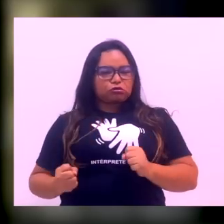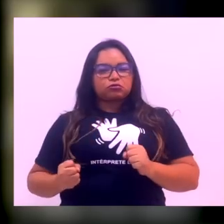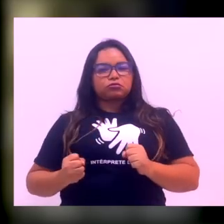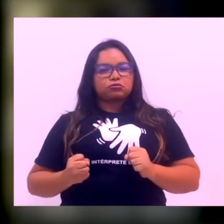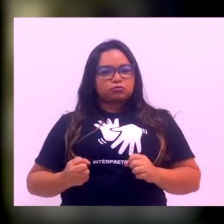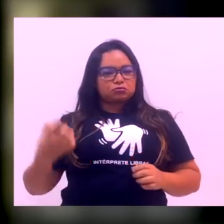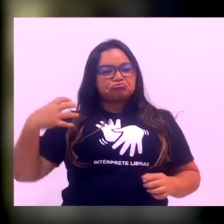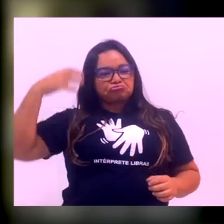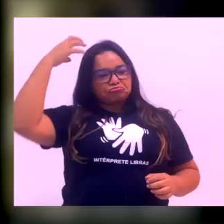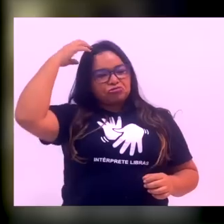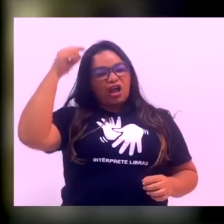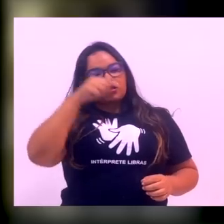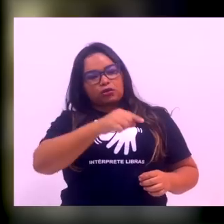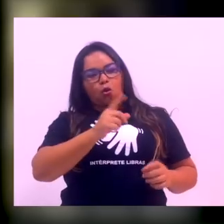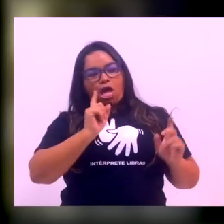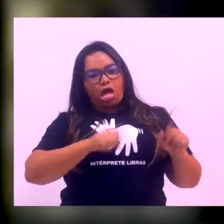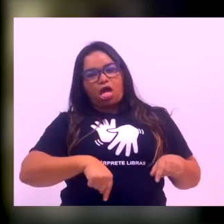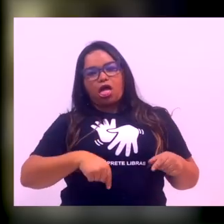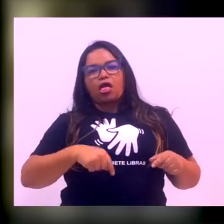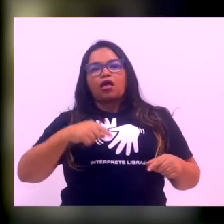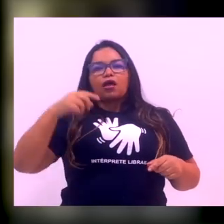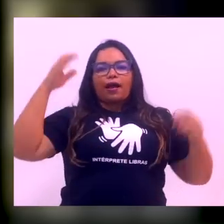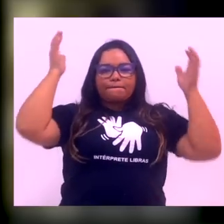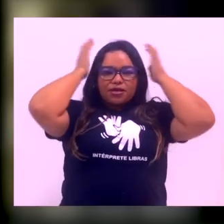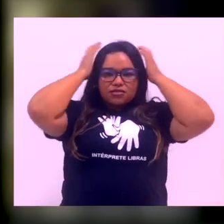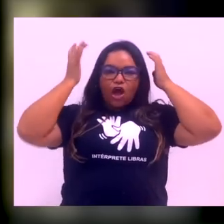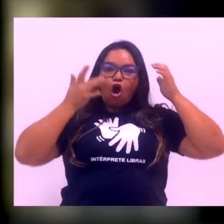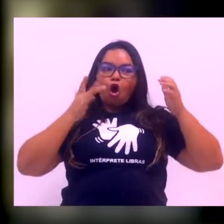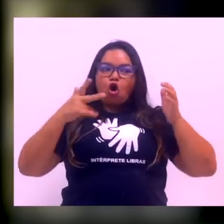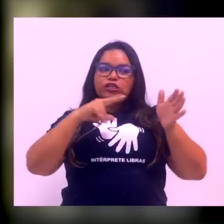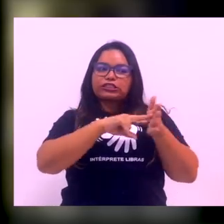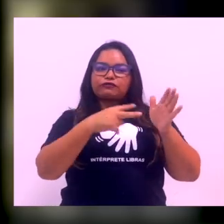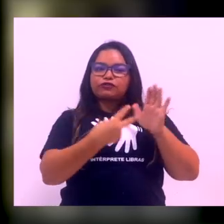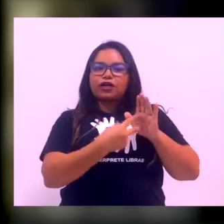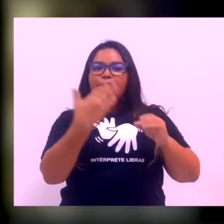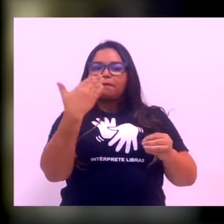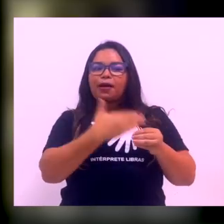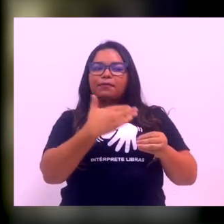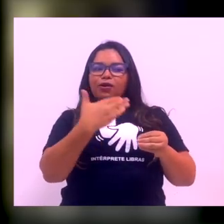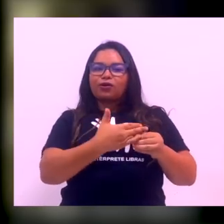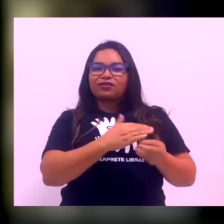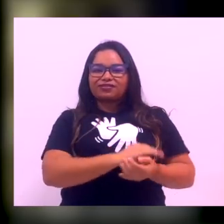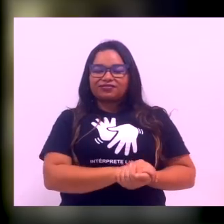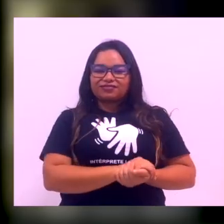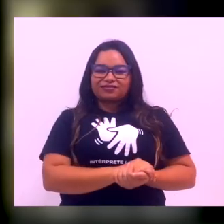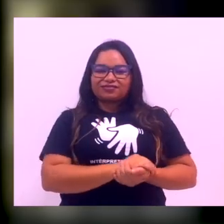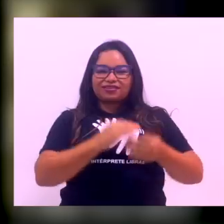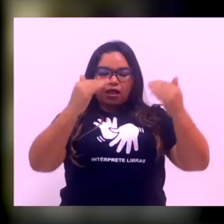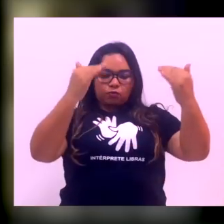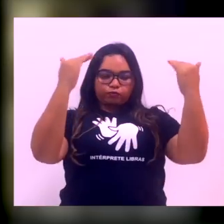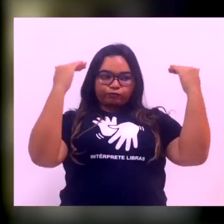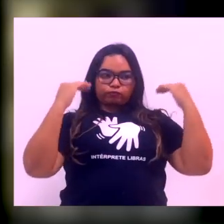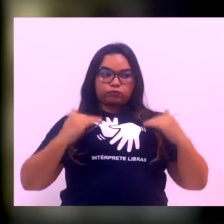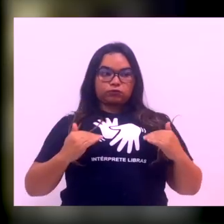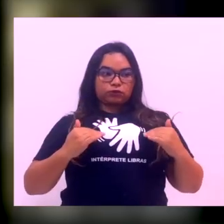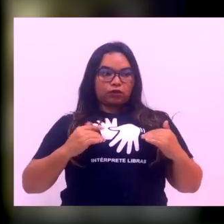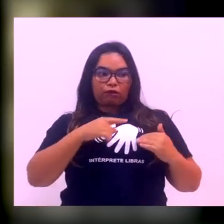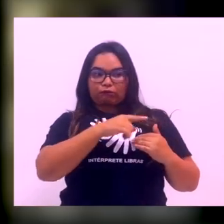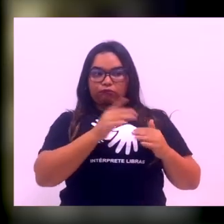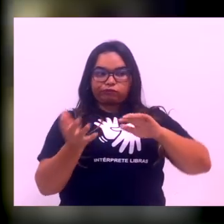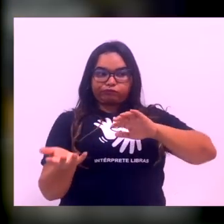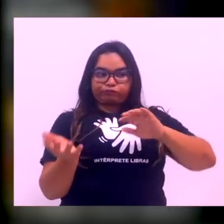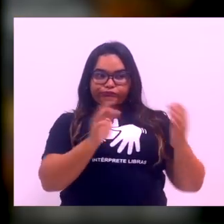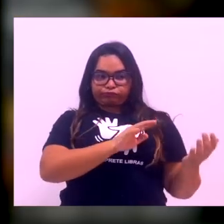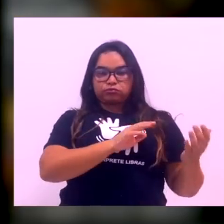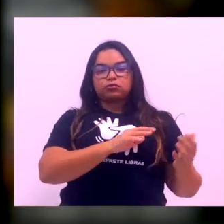Tu, ó Rei, és o Rei dos reis, com letra minúscula. Tu és a cabeça de ouro.